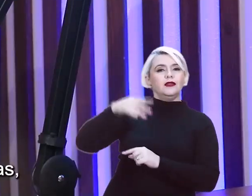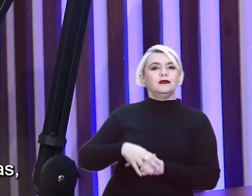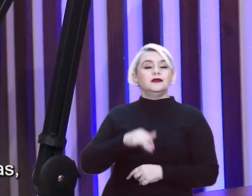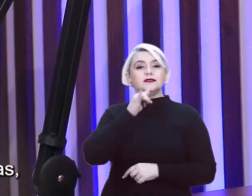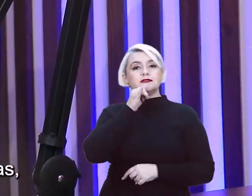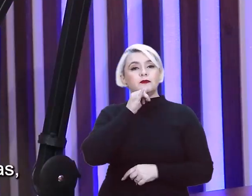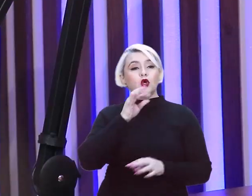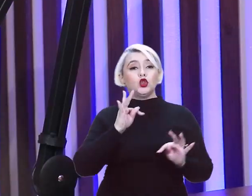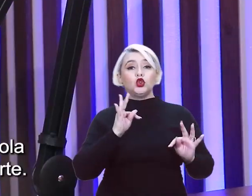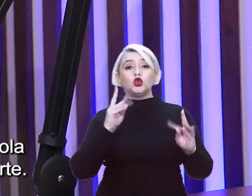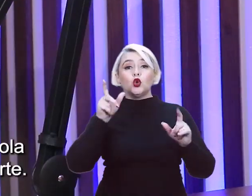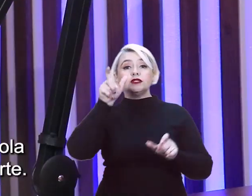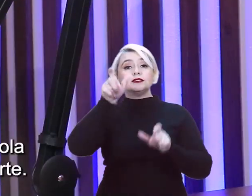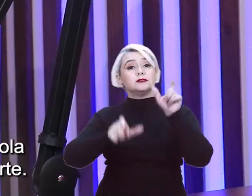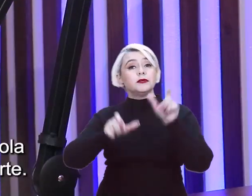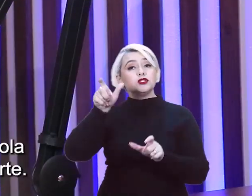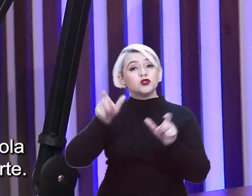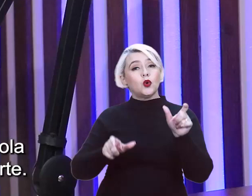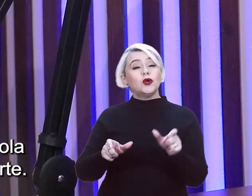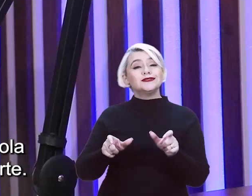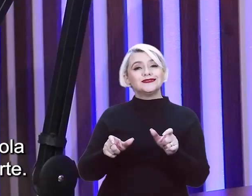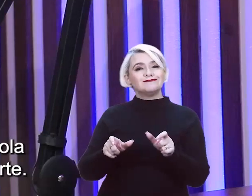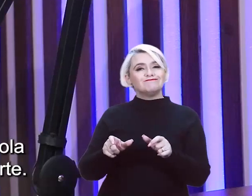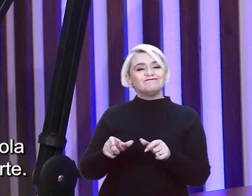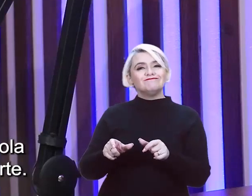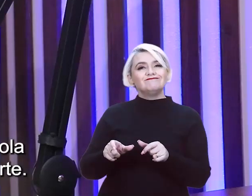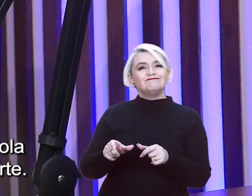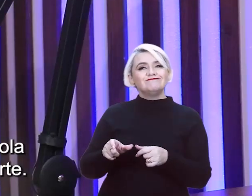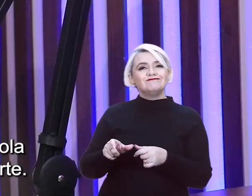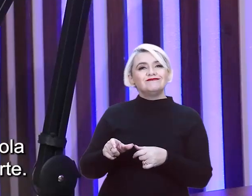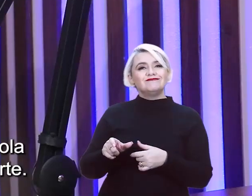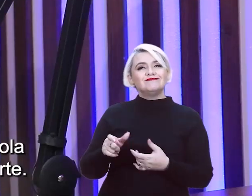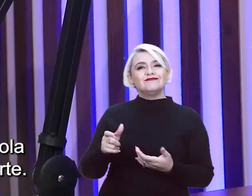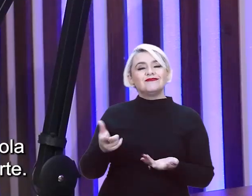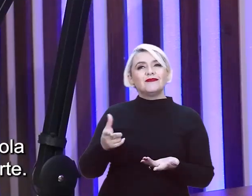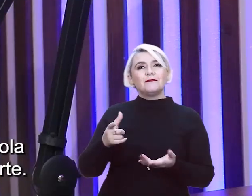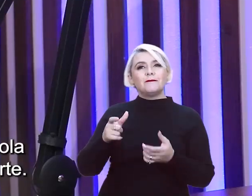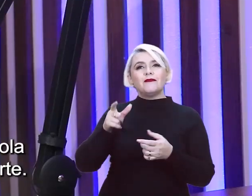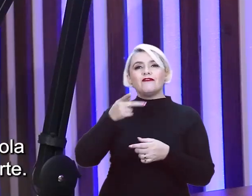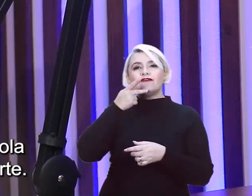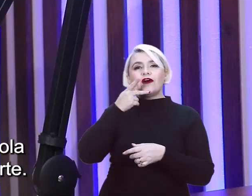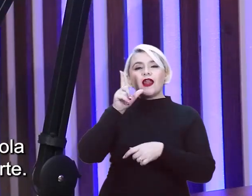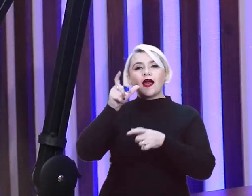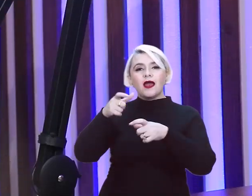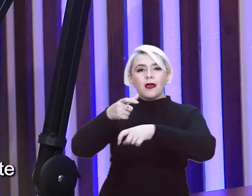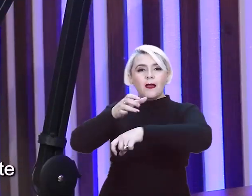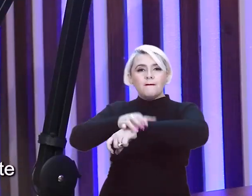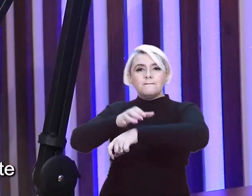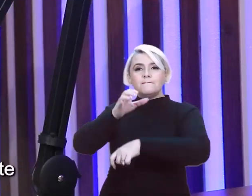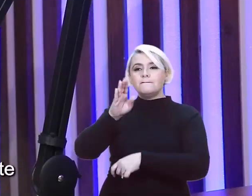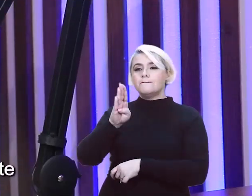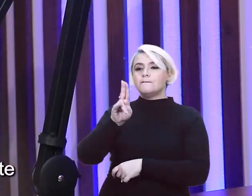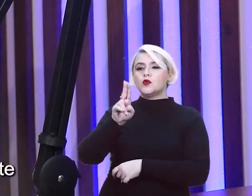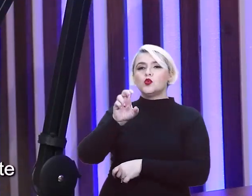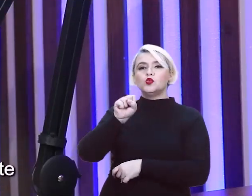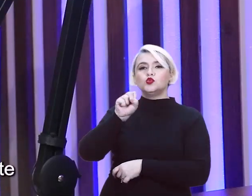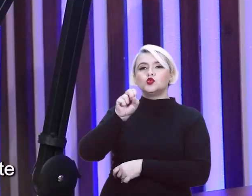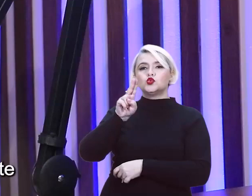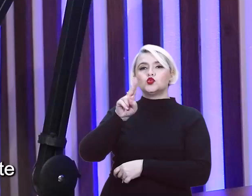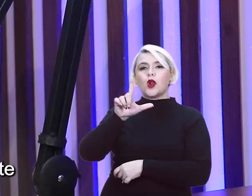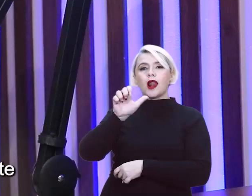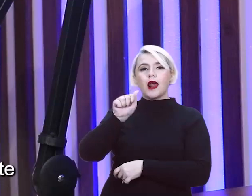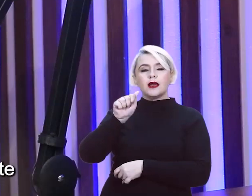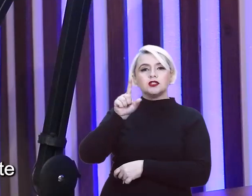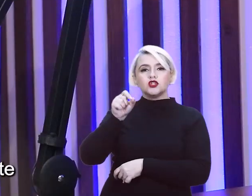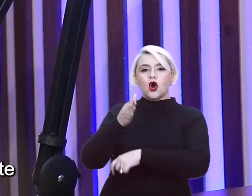todas as pessoas, sem pensar, entendem a bússola como só apontando para o norte. Aí, bom,